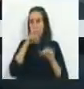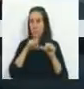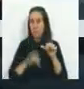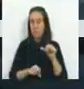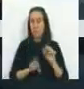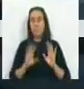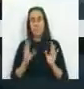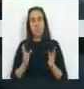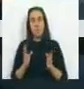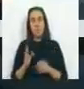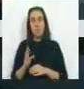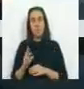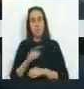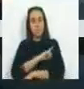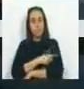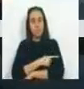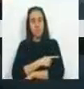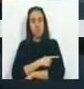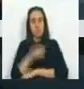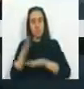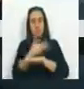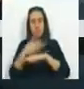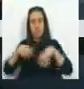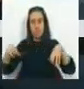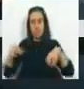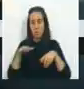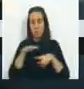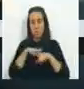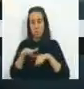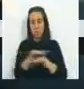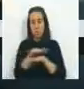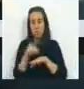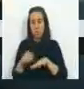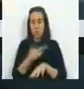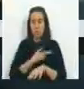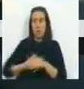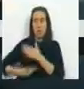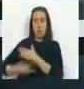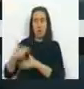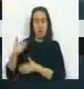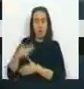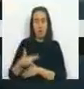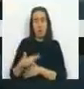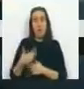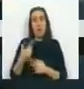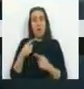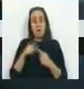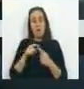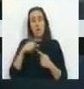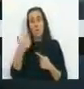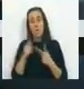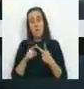há violação do princípio da separação de poderes, que é ancestral já, ou há uma crítica